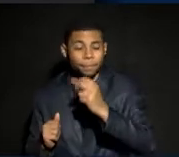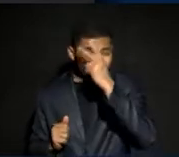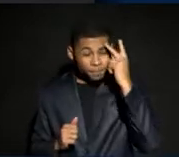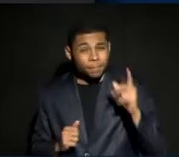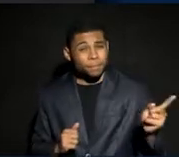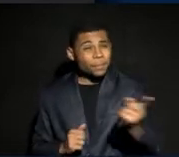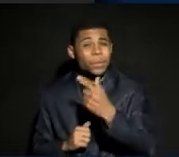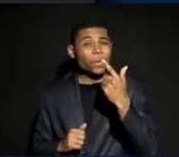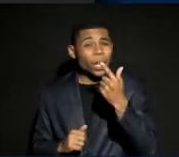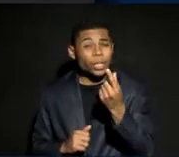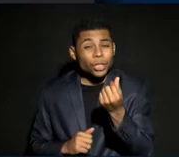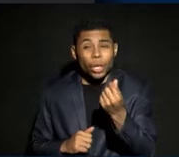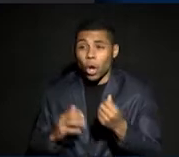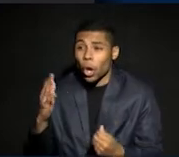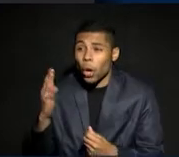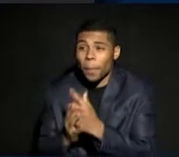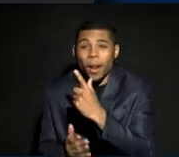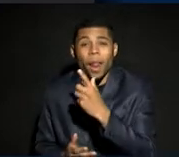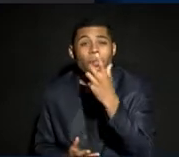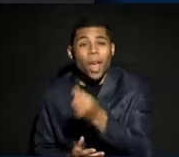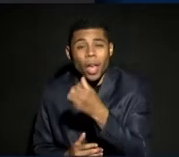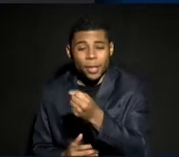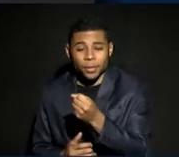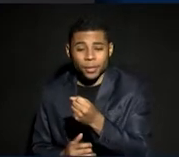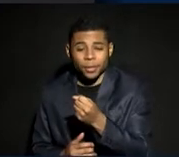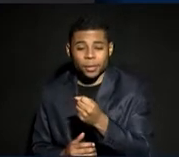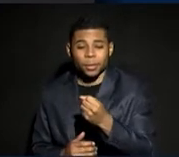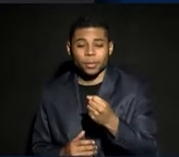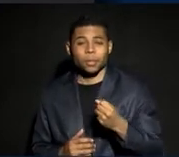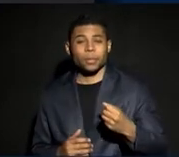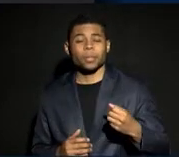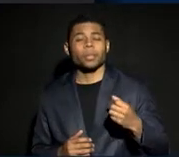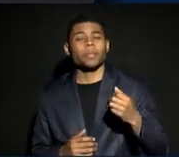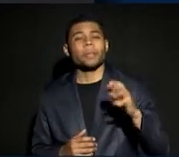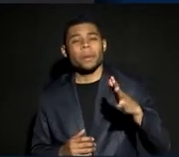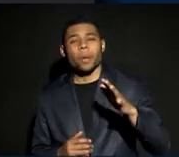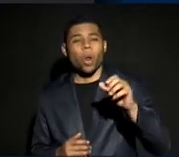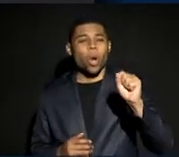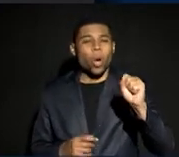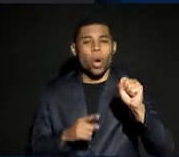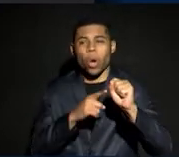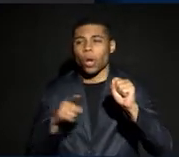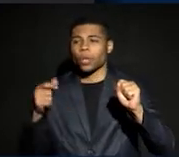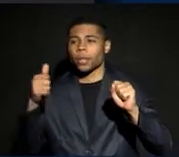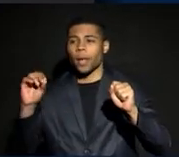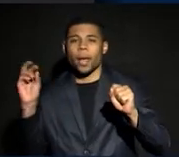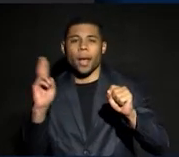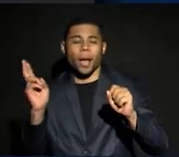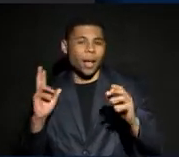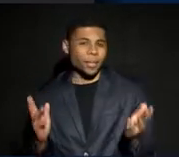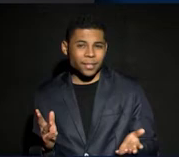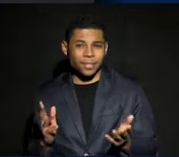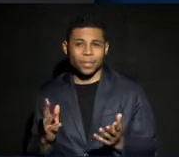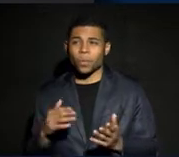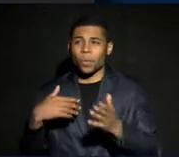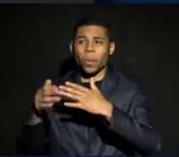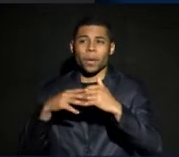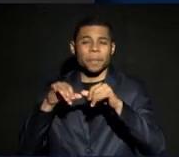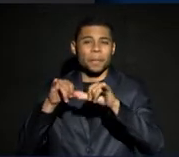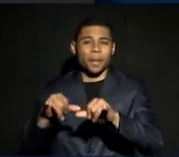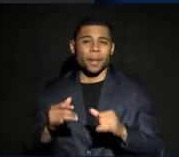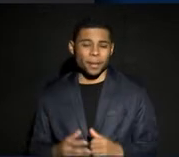pessoas não estão com dinheiro para comprar o leite hoje, que está entre R$ 8 e R$ 10 o litro em qualquer